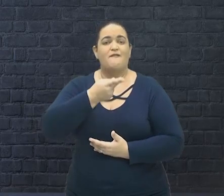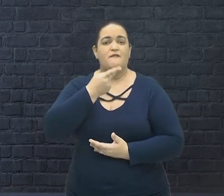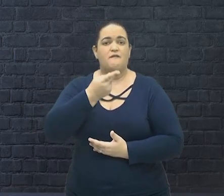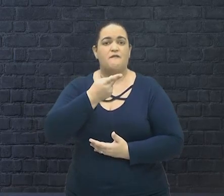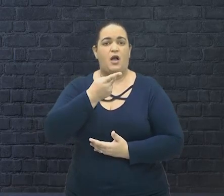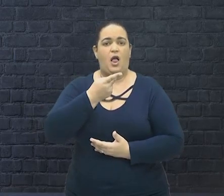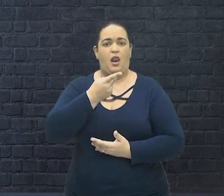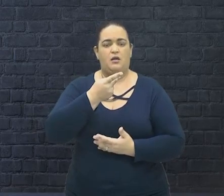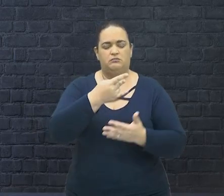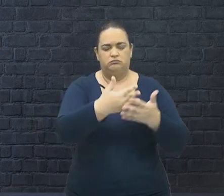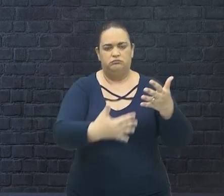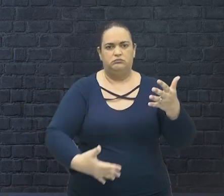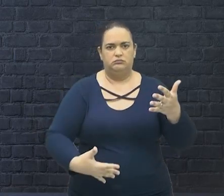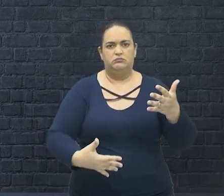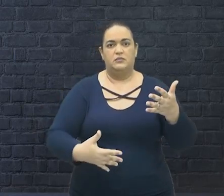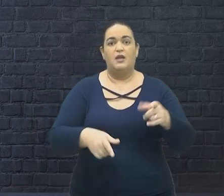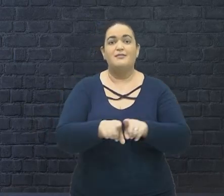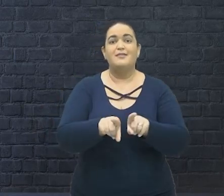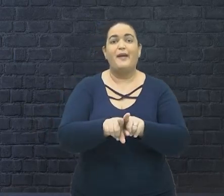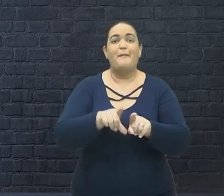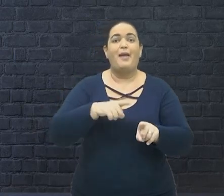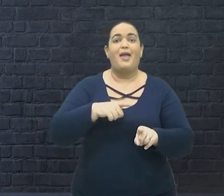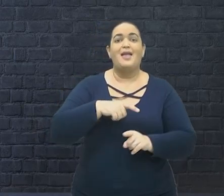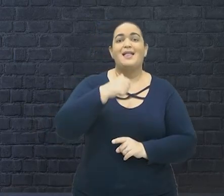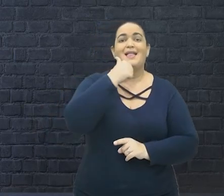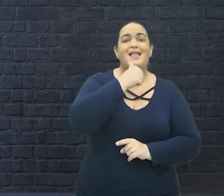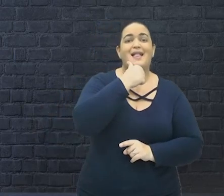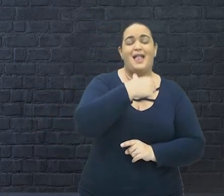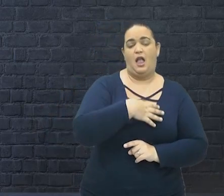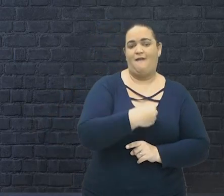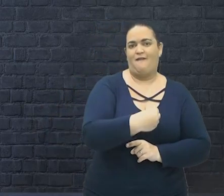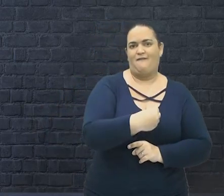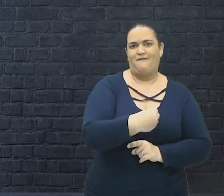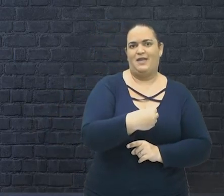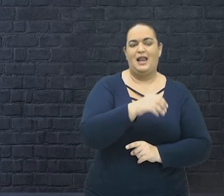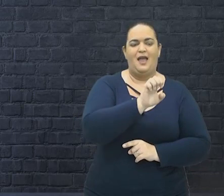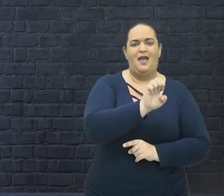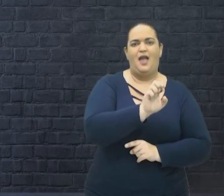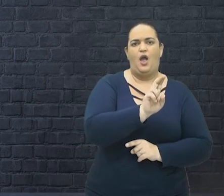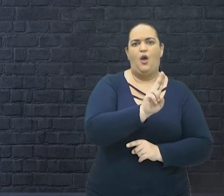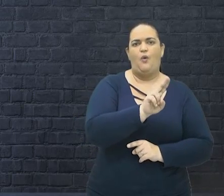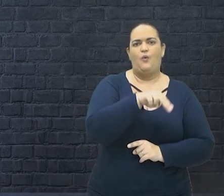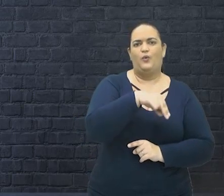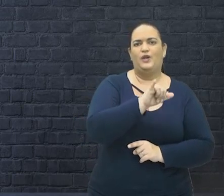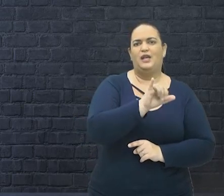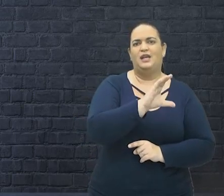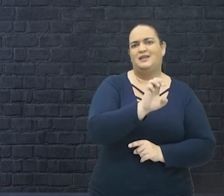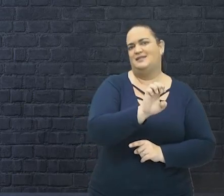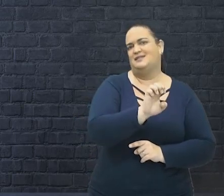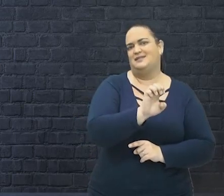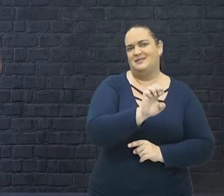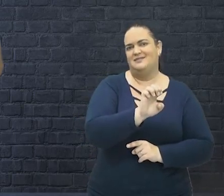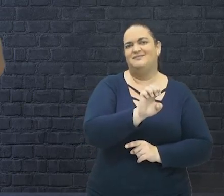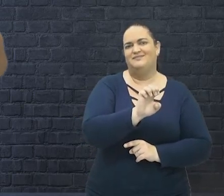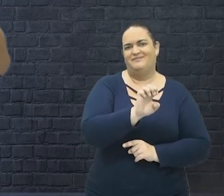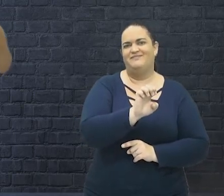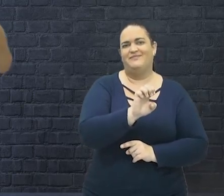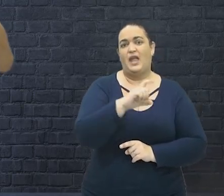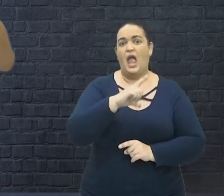recebemos a filha de Carolina Maria de Jesus, a Vera Eunice. A Vera Eunice, que